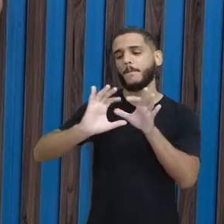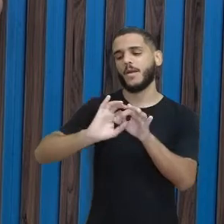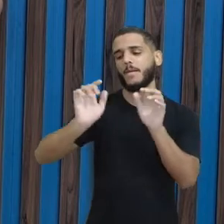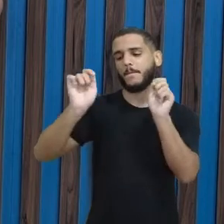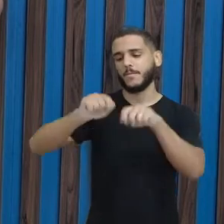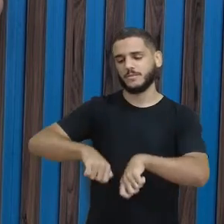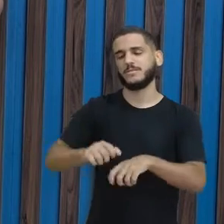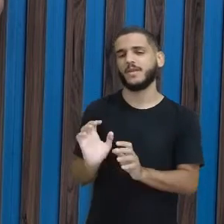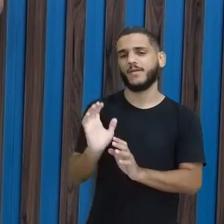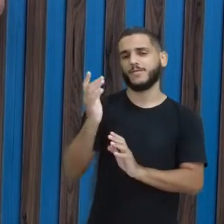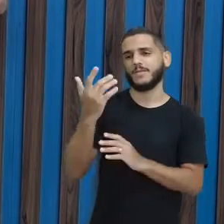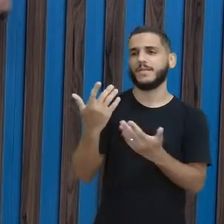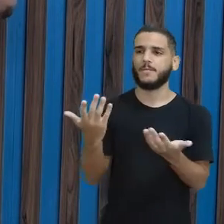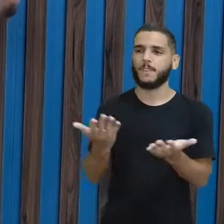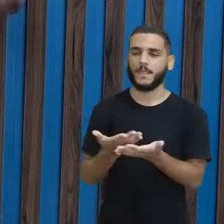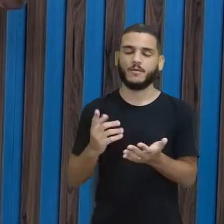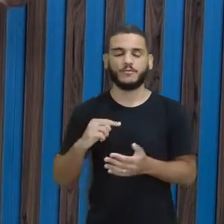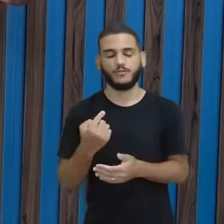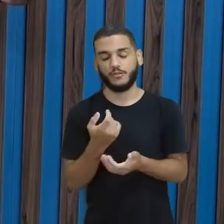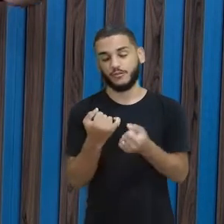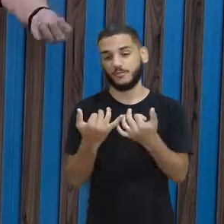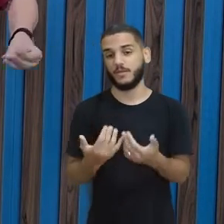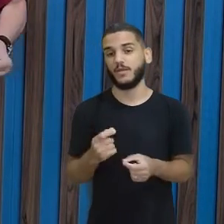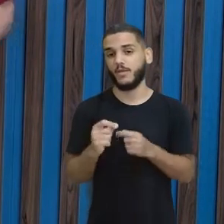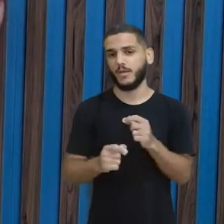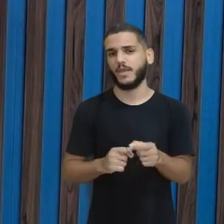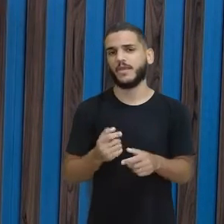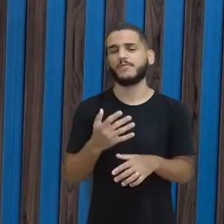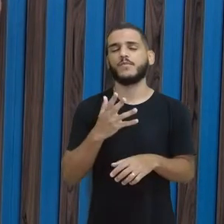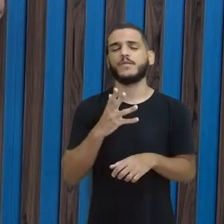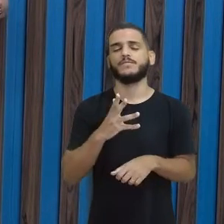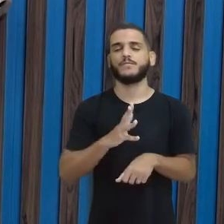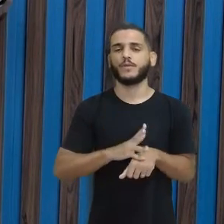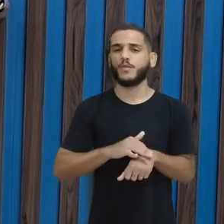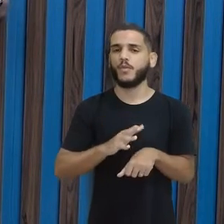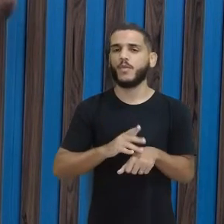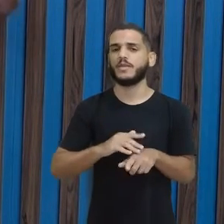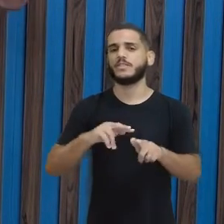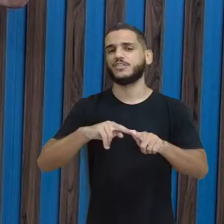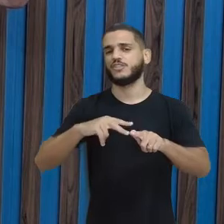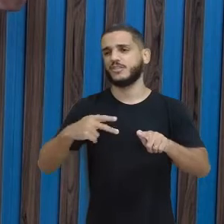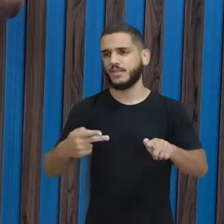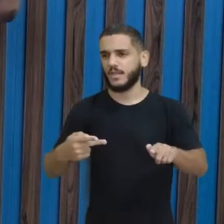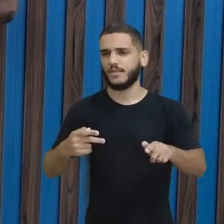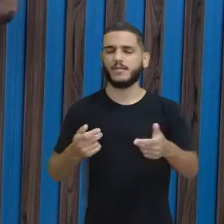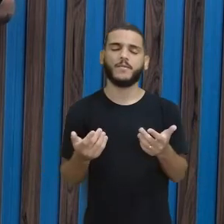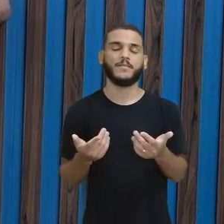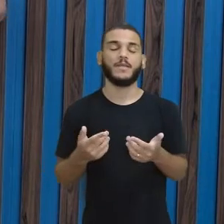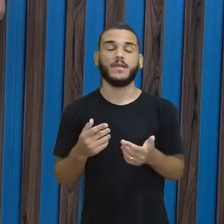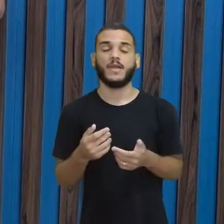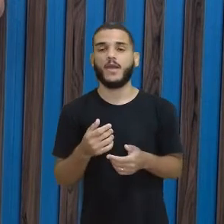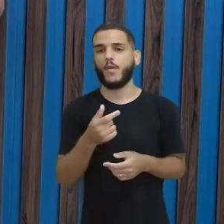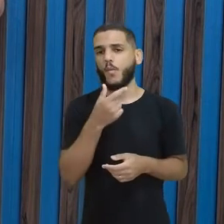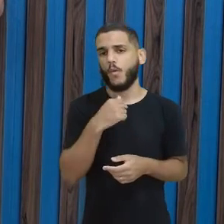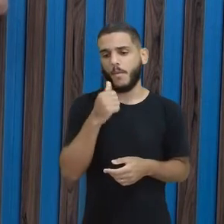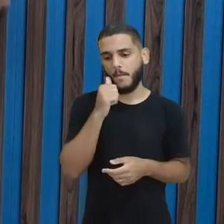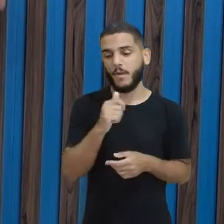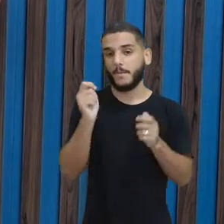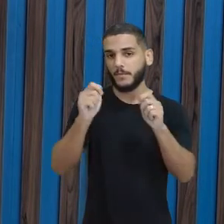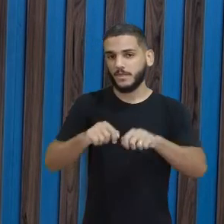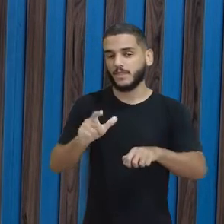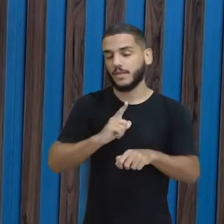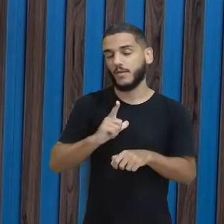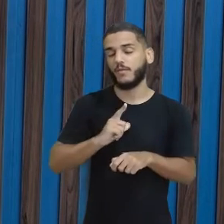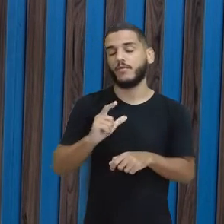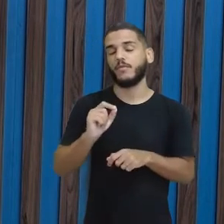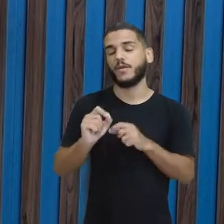pode acontecer. Hoje você fala muito de doença genética, aconselhamento genético. Um casal hoje em dia pode ter até a possibilidade de saber qual é a chance de ter um